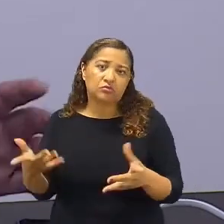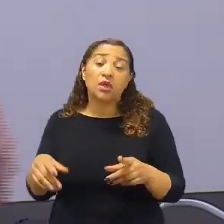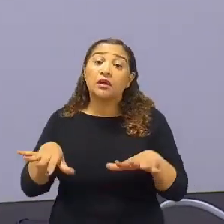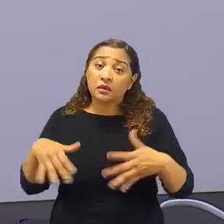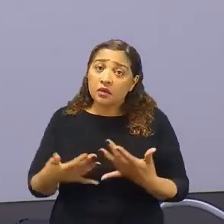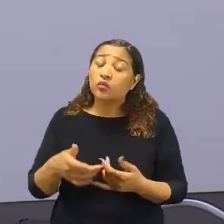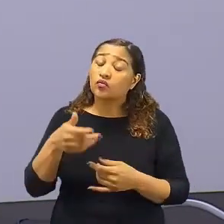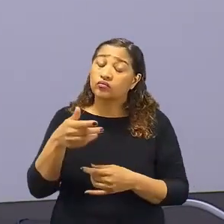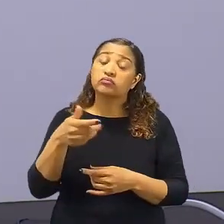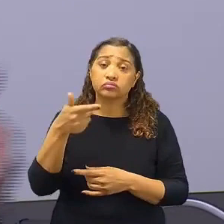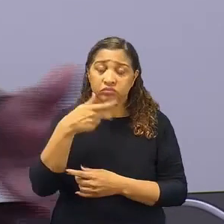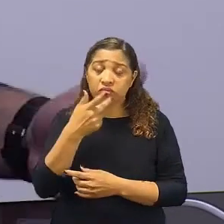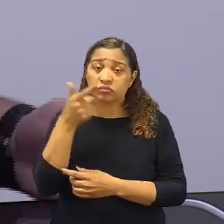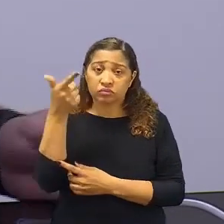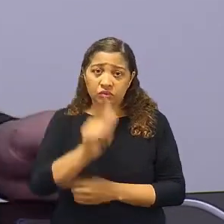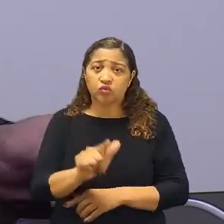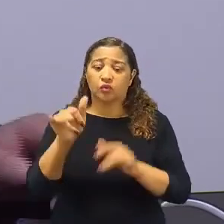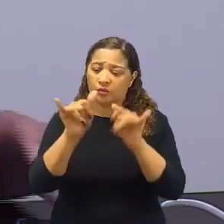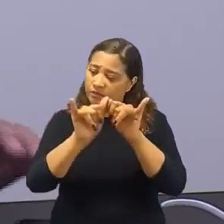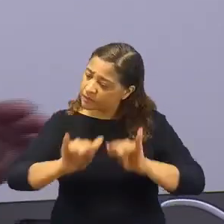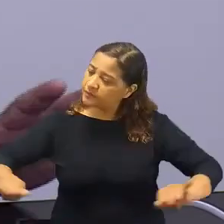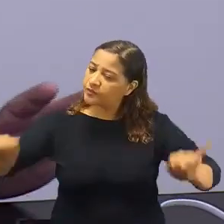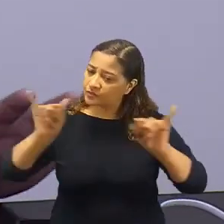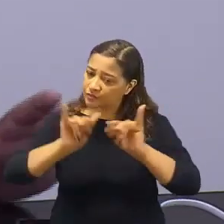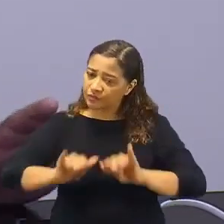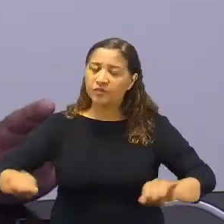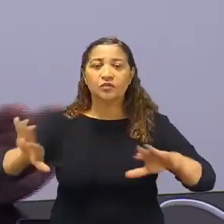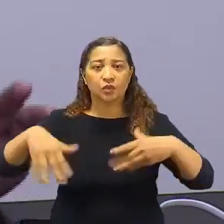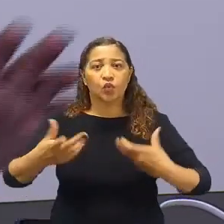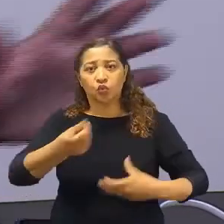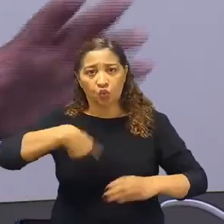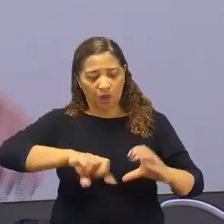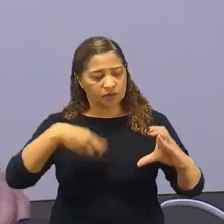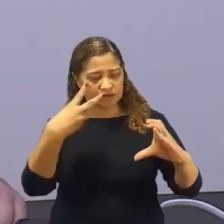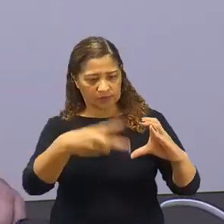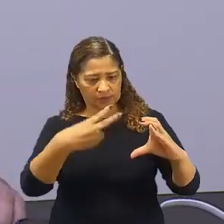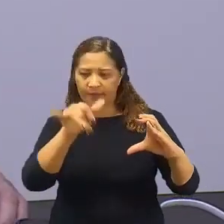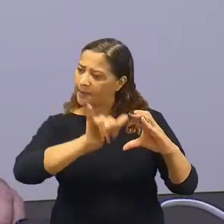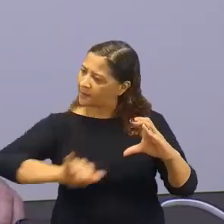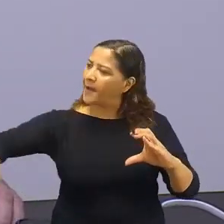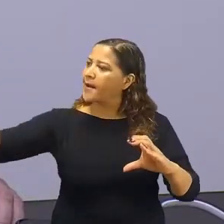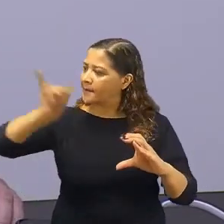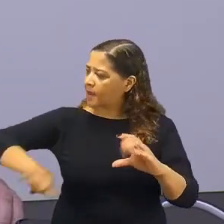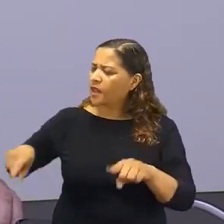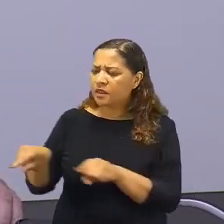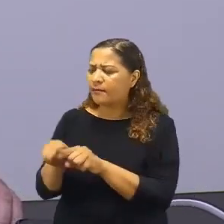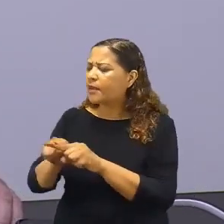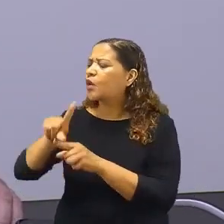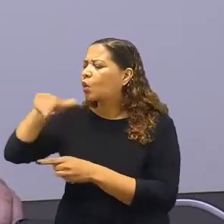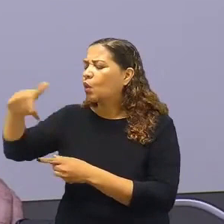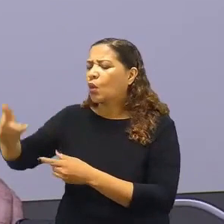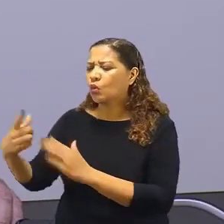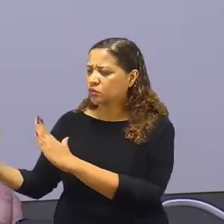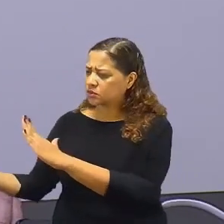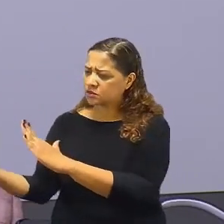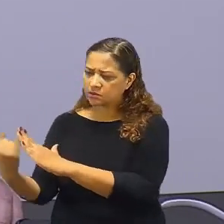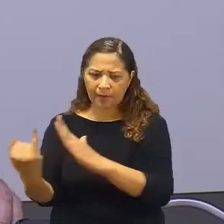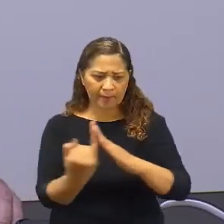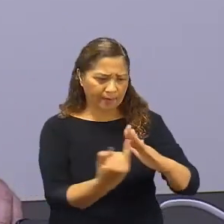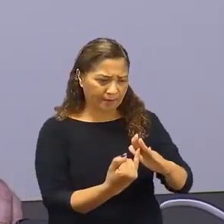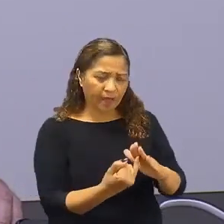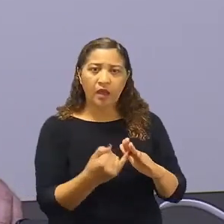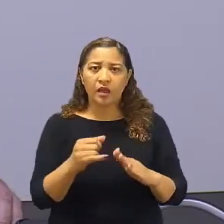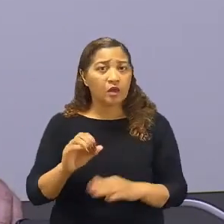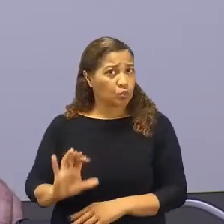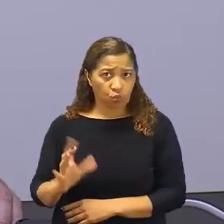conscientização bacana, um trabalho de conscientização por parte de todas as entidades. Não resolveu? Tem